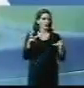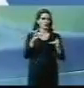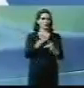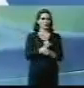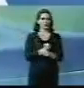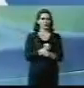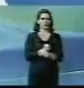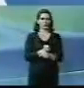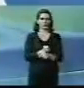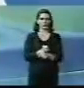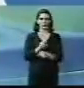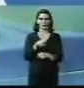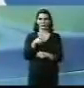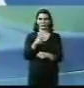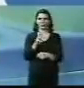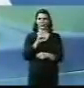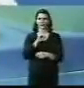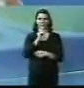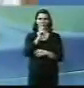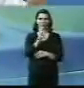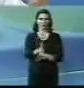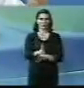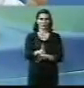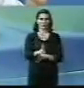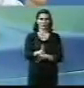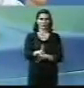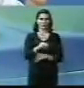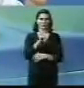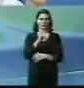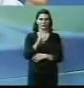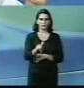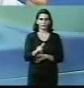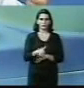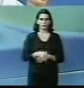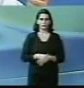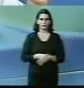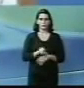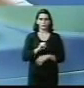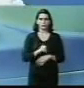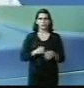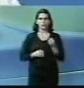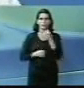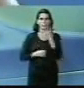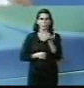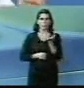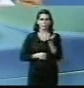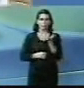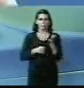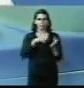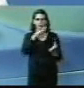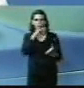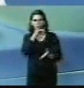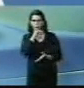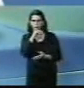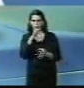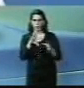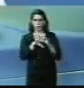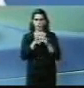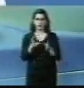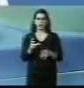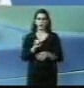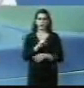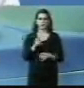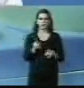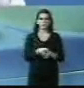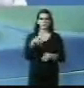soma. Dependendo do resultado, do ranking, ele vai dizer que o site é bom ou é mau, vai liberar ou bloquear o conteúdo. Esse,